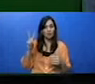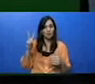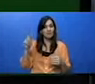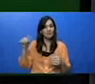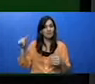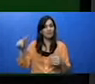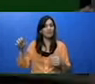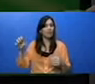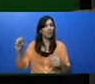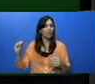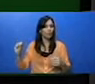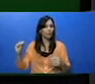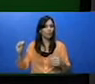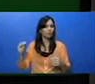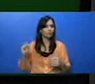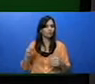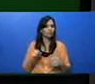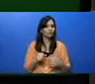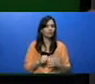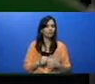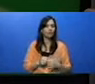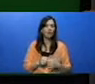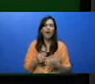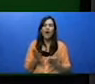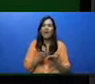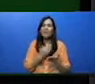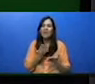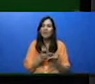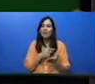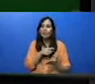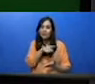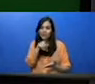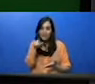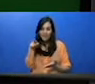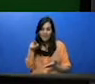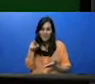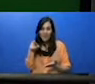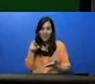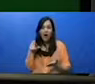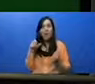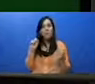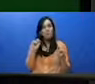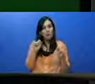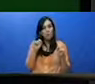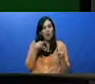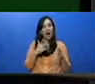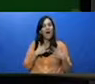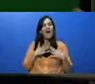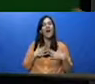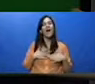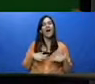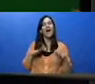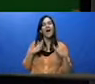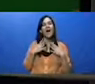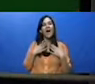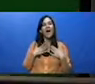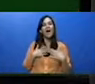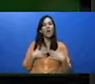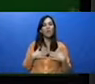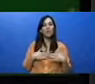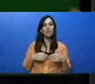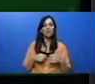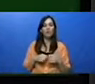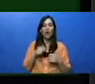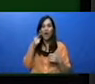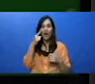278. Aqui, ó, no caderninho de vocês, depois vocês vão fazer com calma, nós vamos disponibilizar,